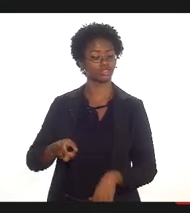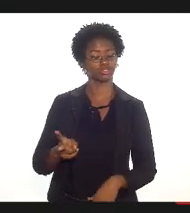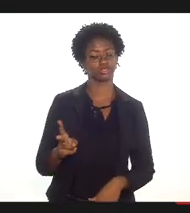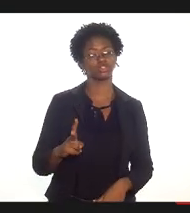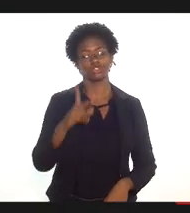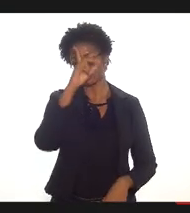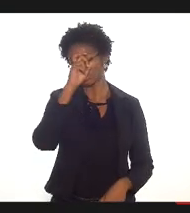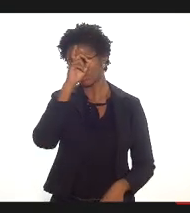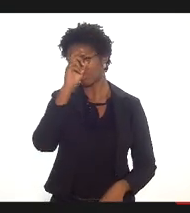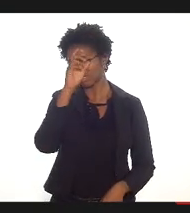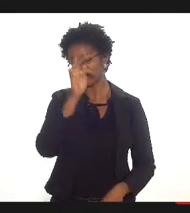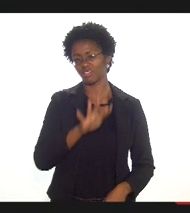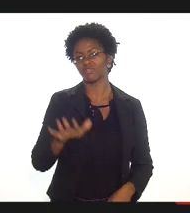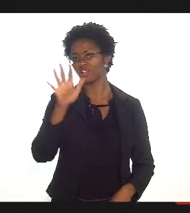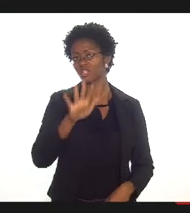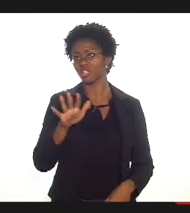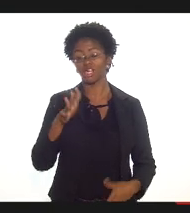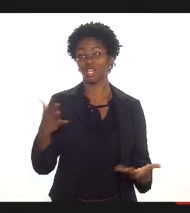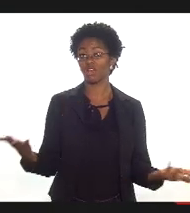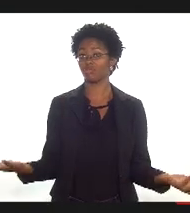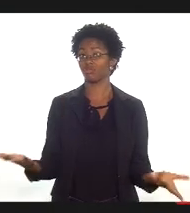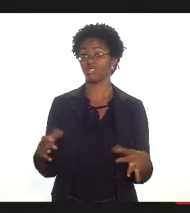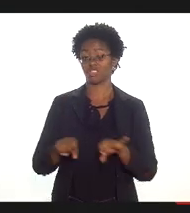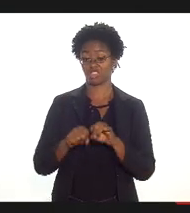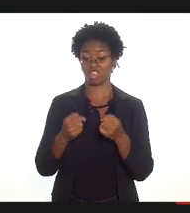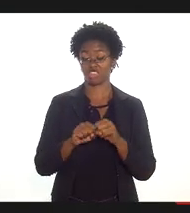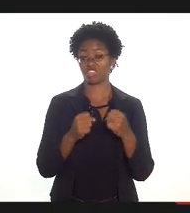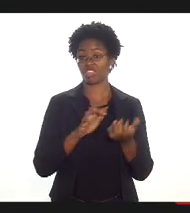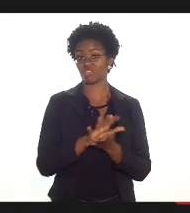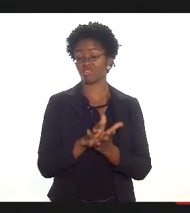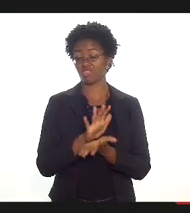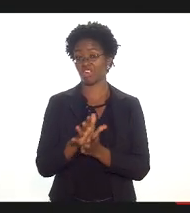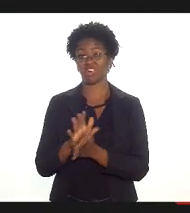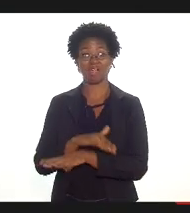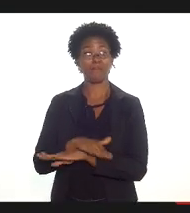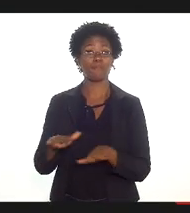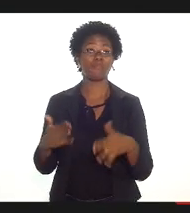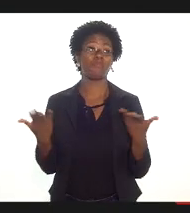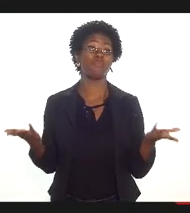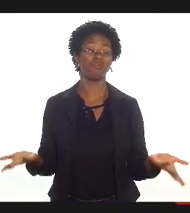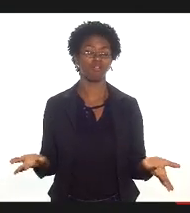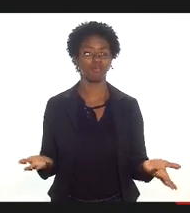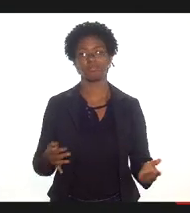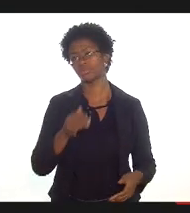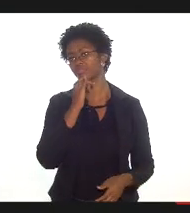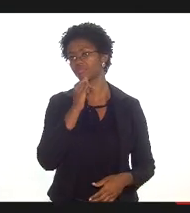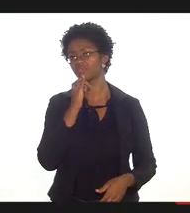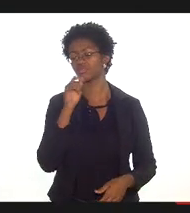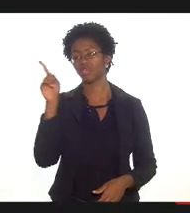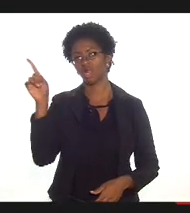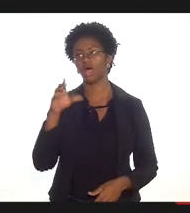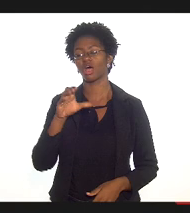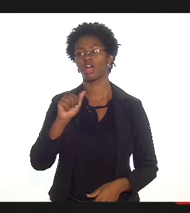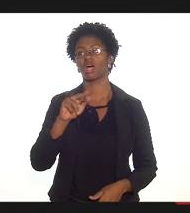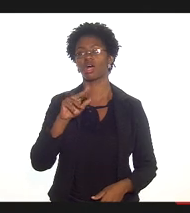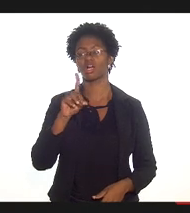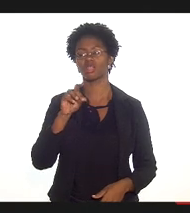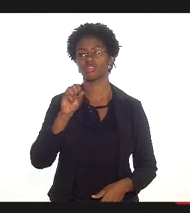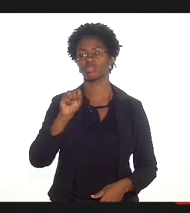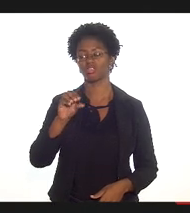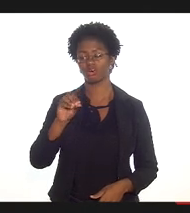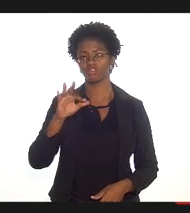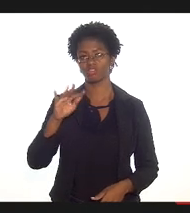hospitais federais foram totalmente desconstruídos e desmontados. No caso do Cardoso Pontes, nós temos